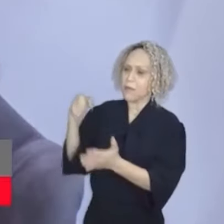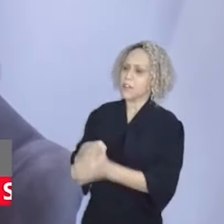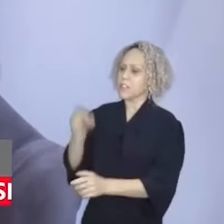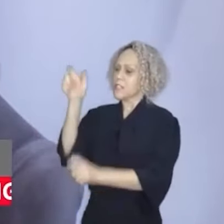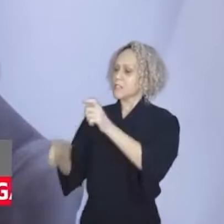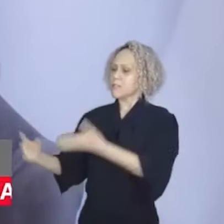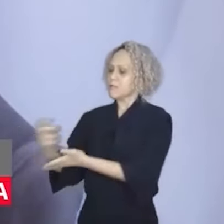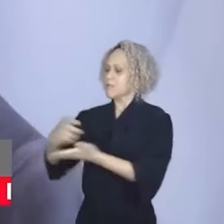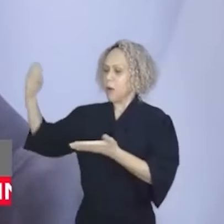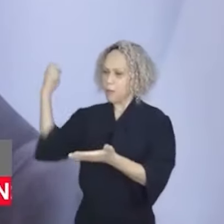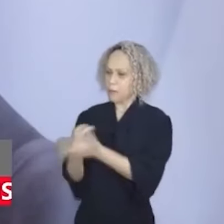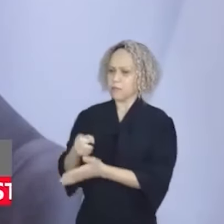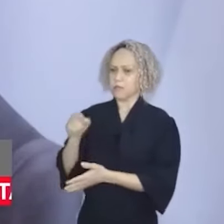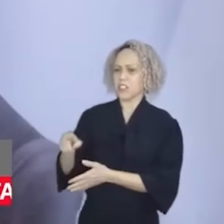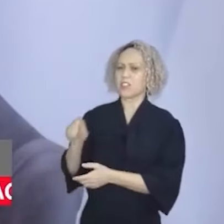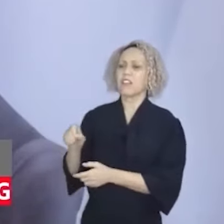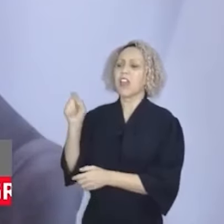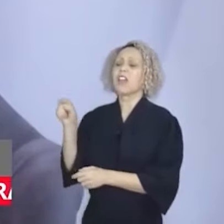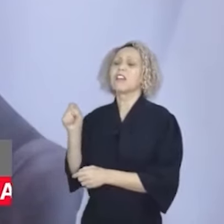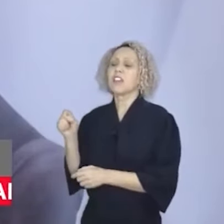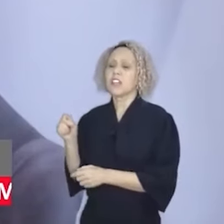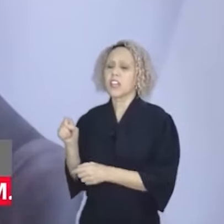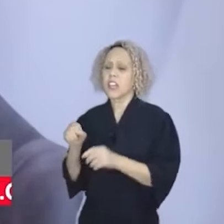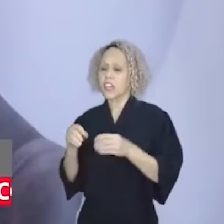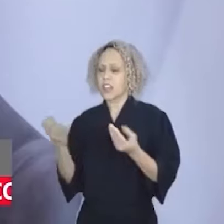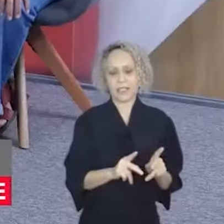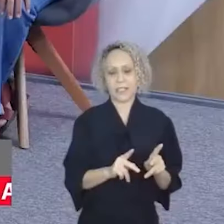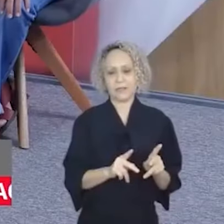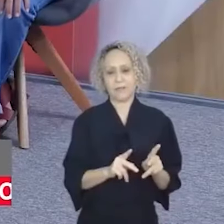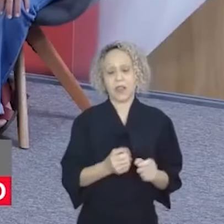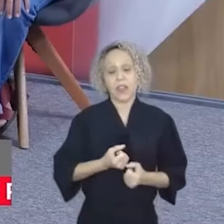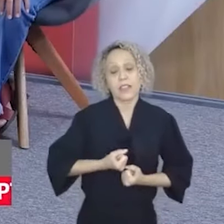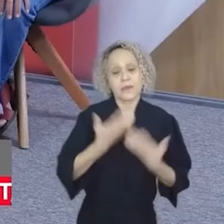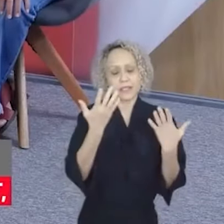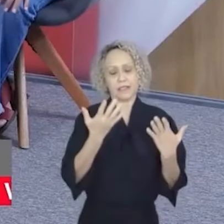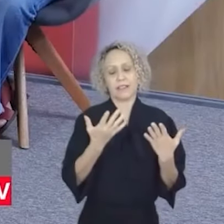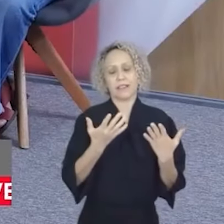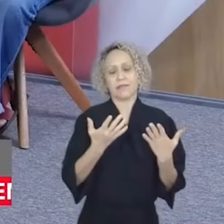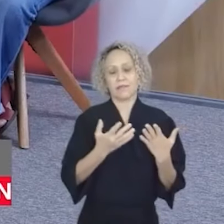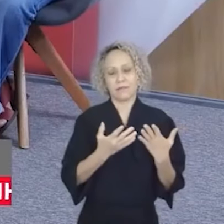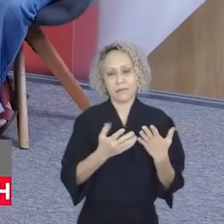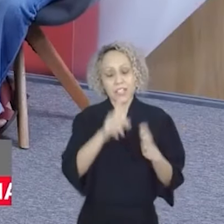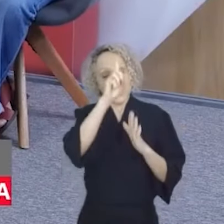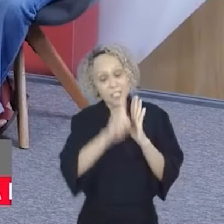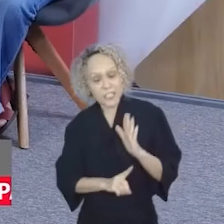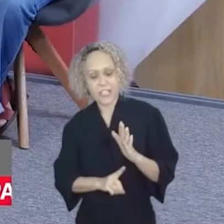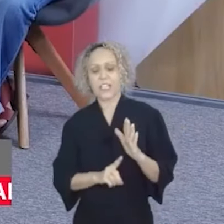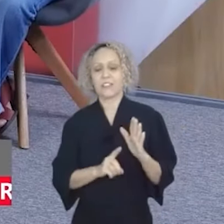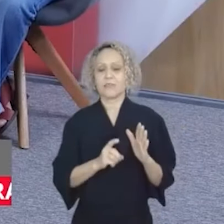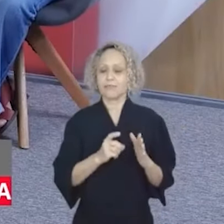que desestabilizaram todo o processo democrático e cometeram crimes. Esses atos do dia 23, porque terá nos